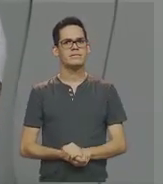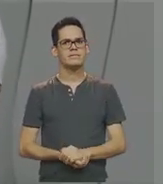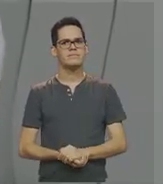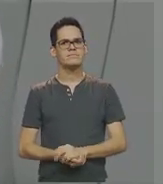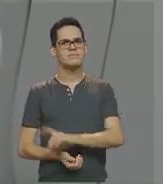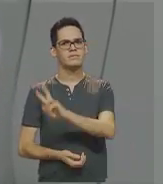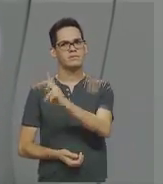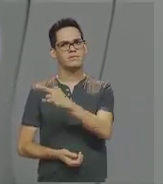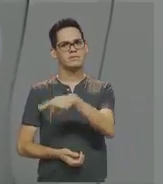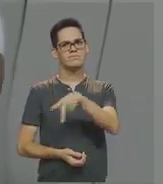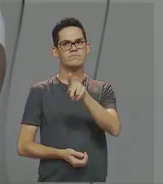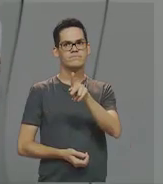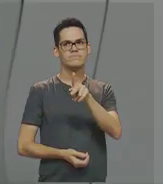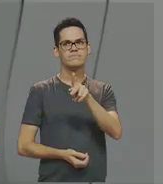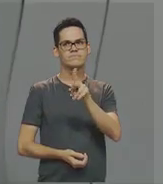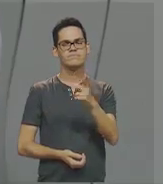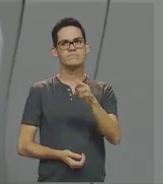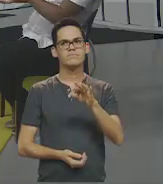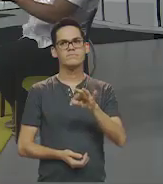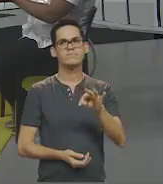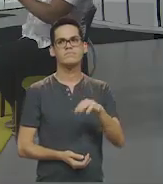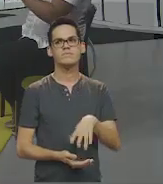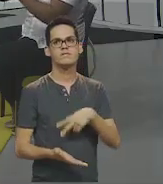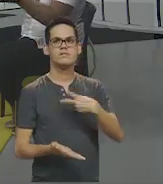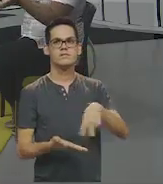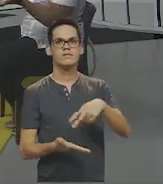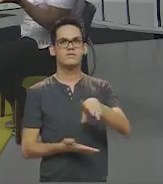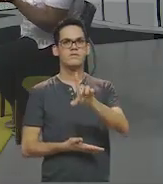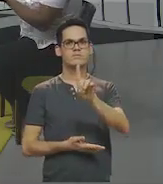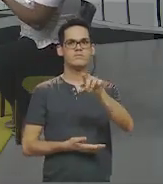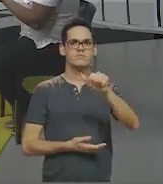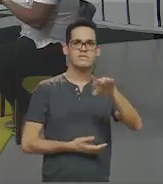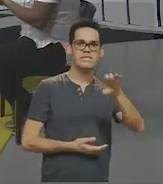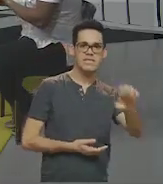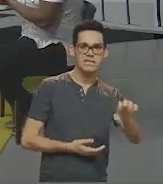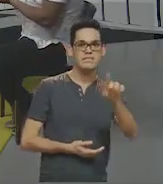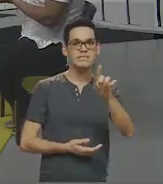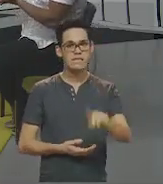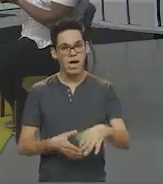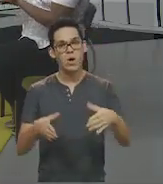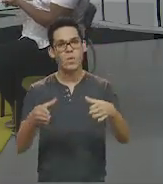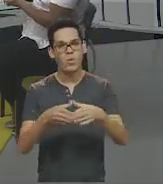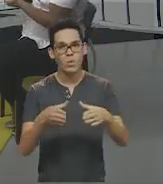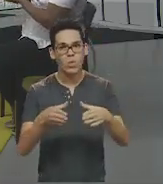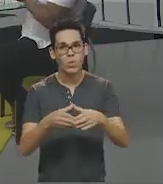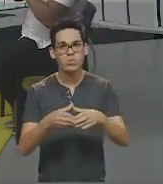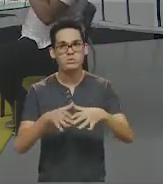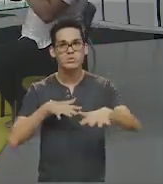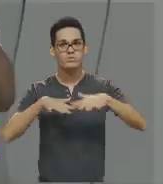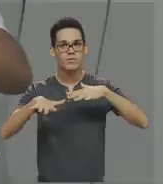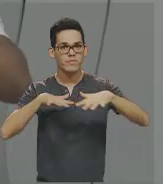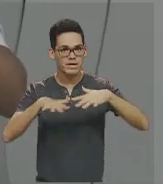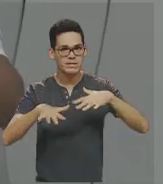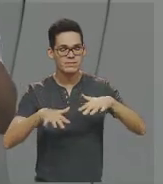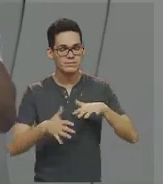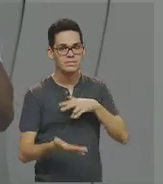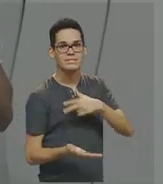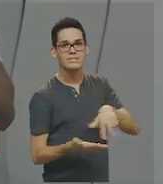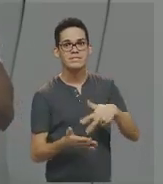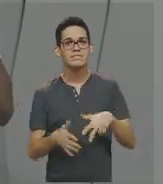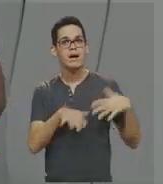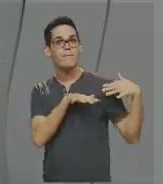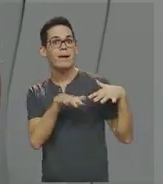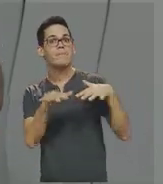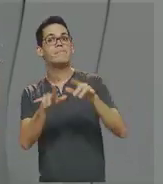Hip hop. O dance house, que são organizações desses movimentos que vai